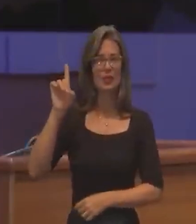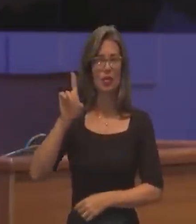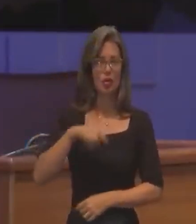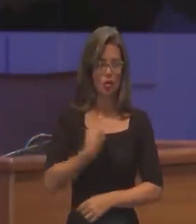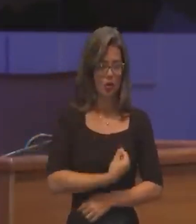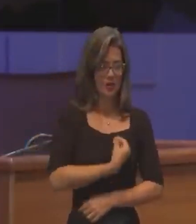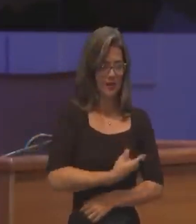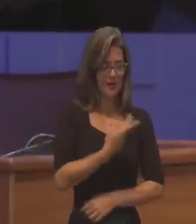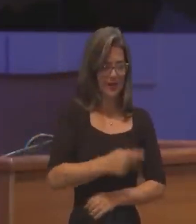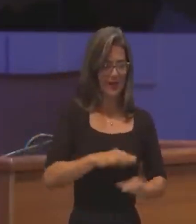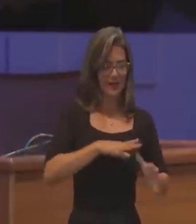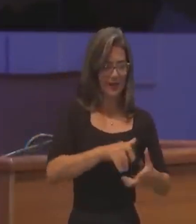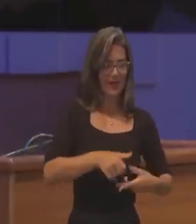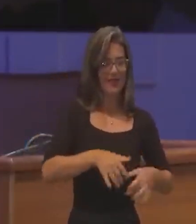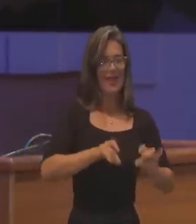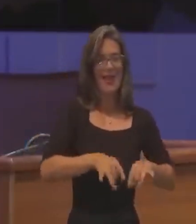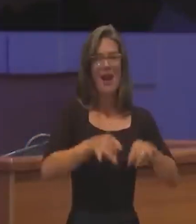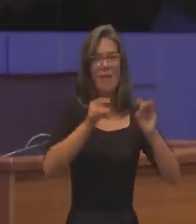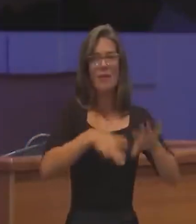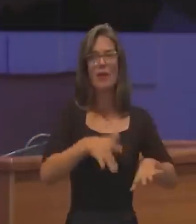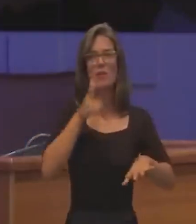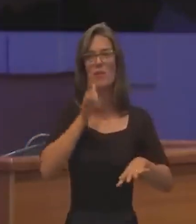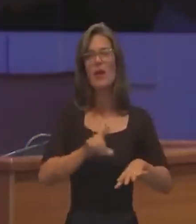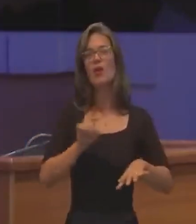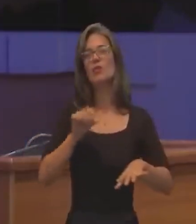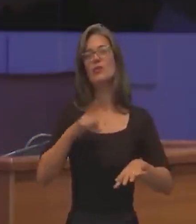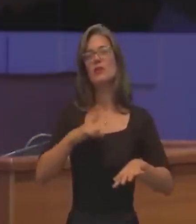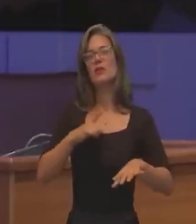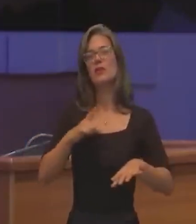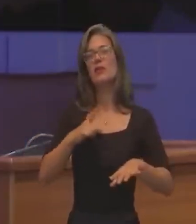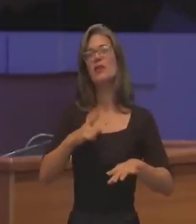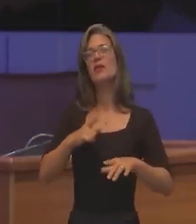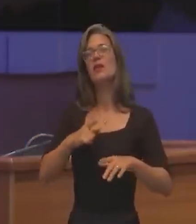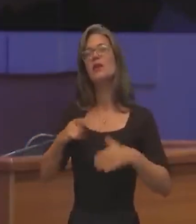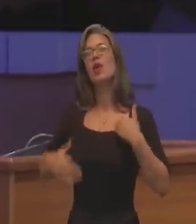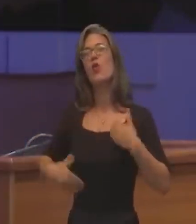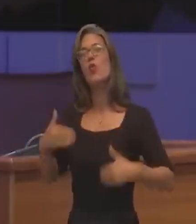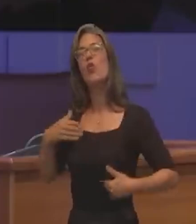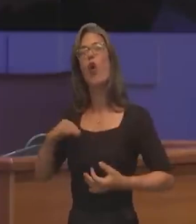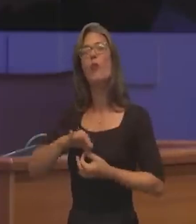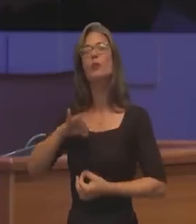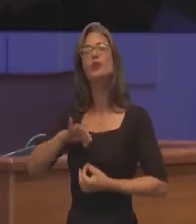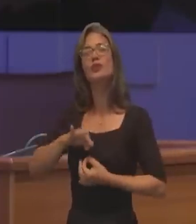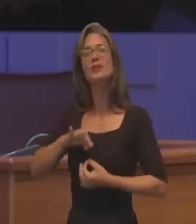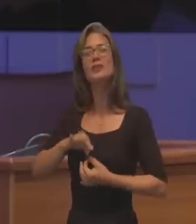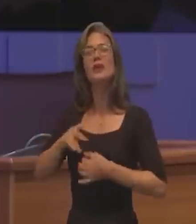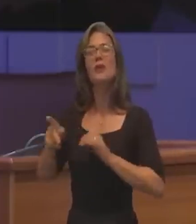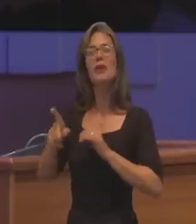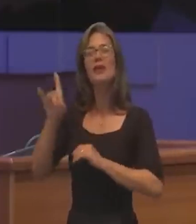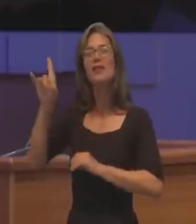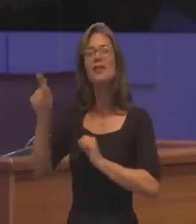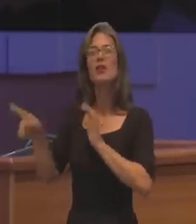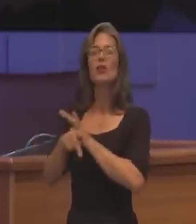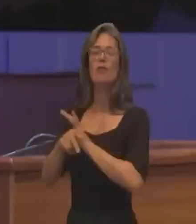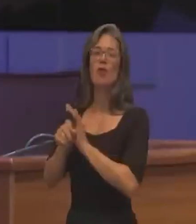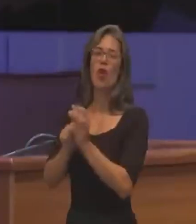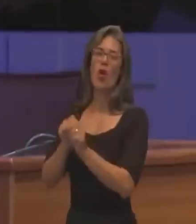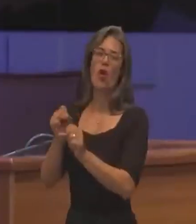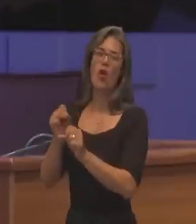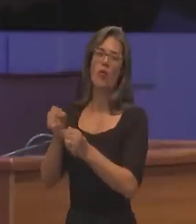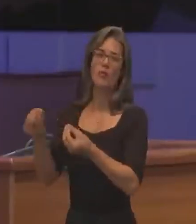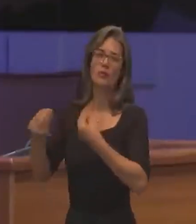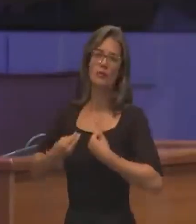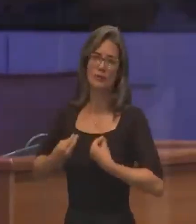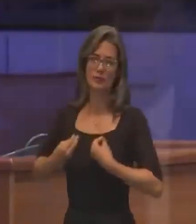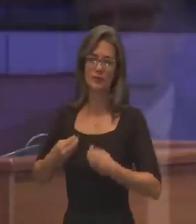deseja construir e erguer em cada um de nós. E Paulo escreve essa carta A igreja